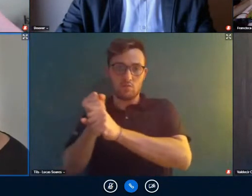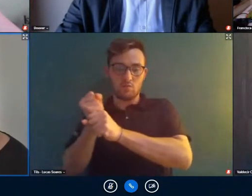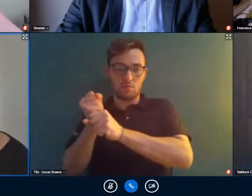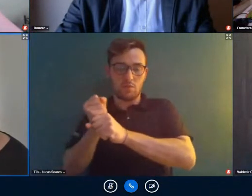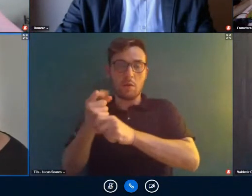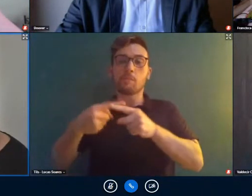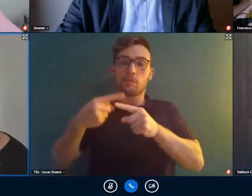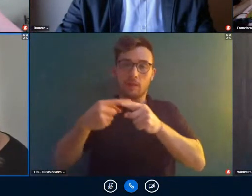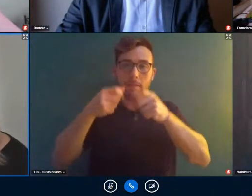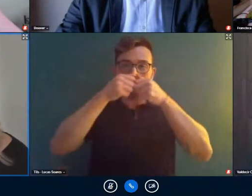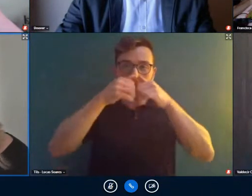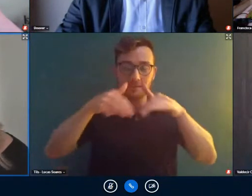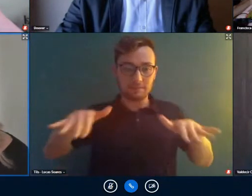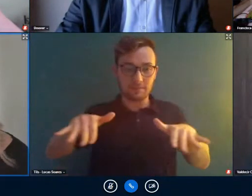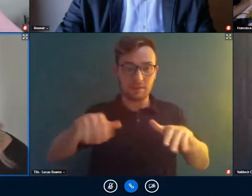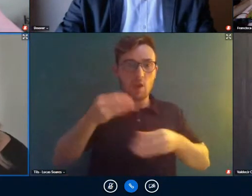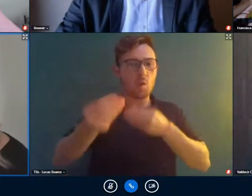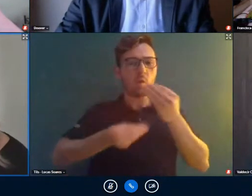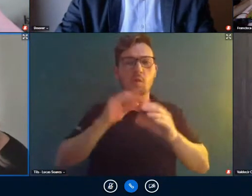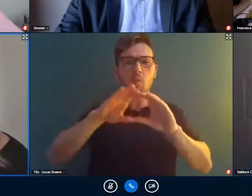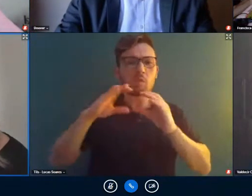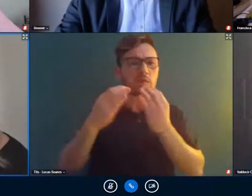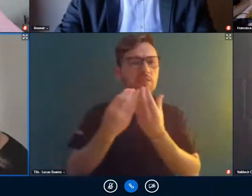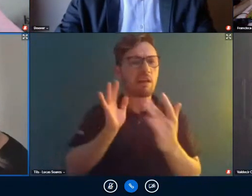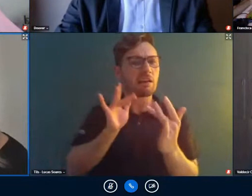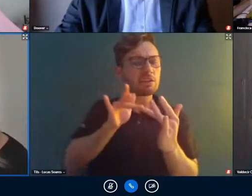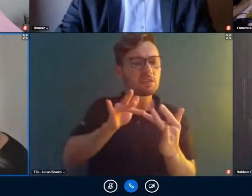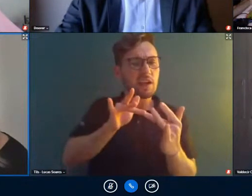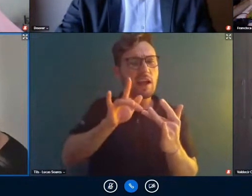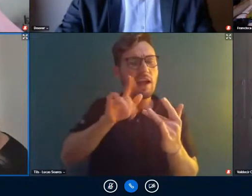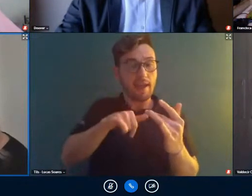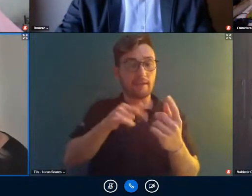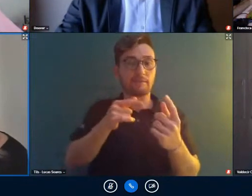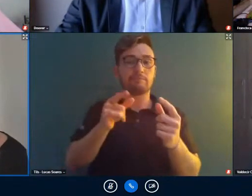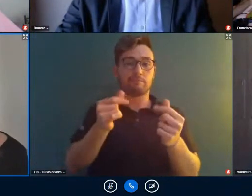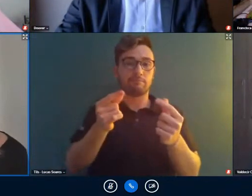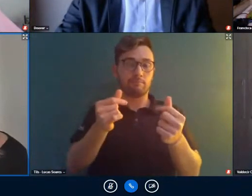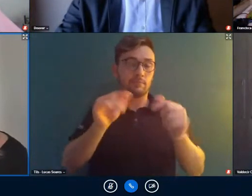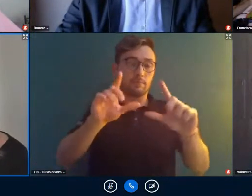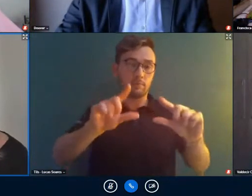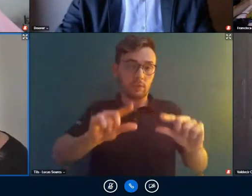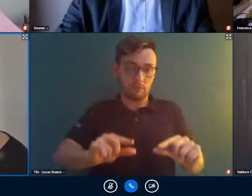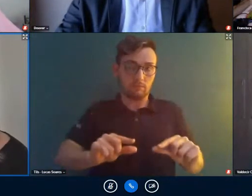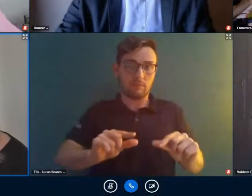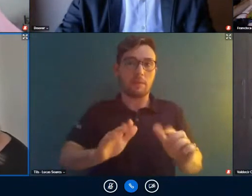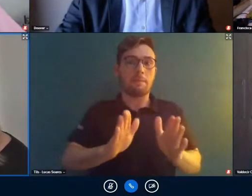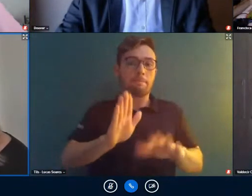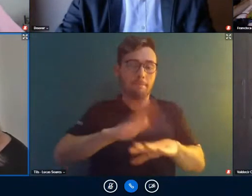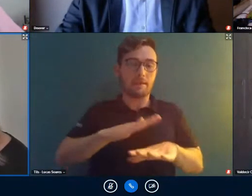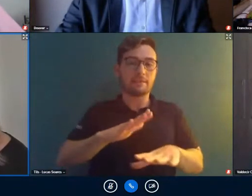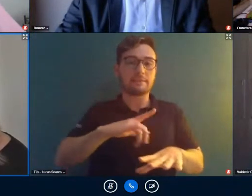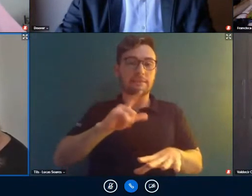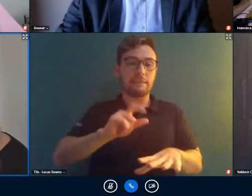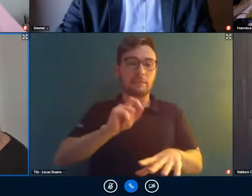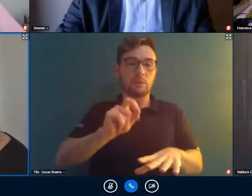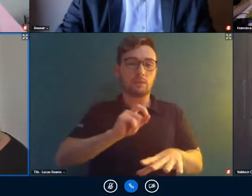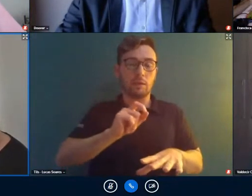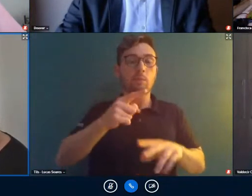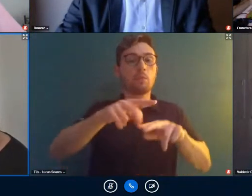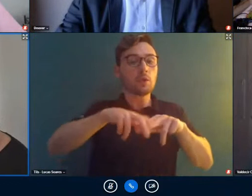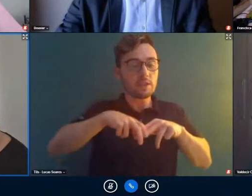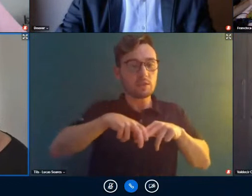Como eu identifico a comunidade que nós trabalhamos? Então, ela é uma comunidade de baixa renda e por isso que ela foi selecionada pelo CNPq para participar